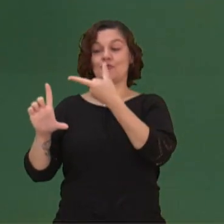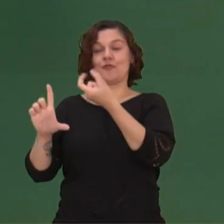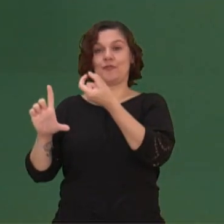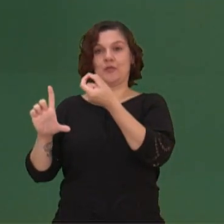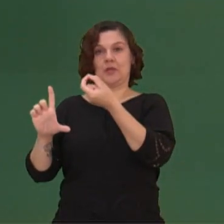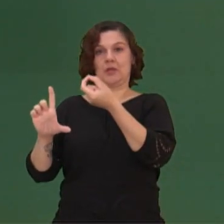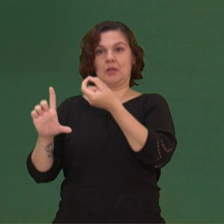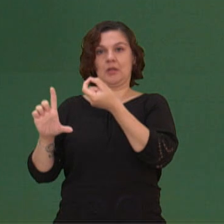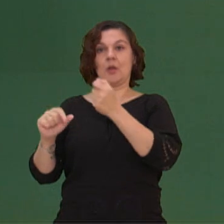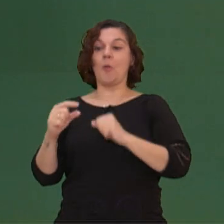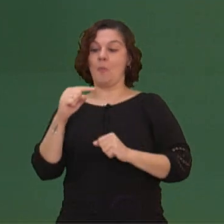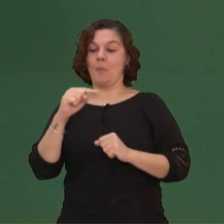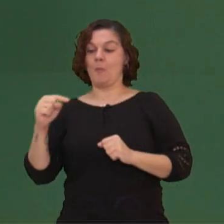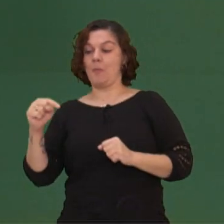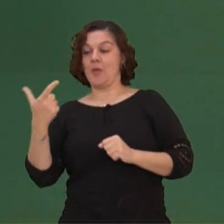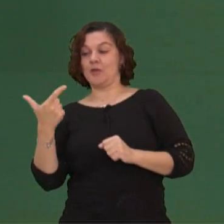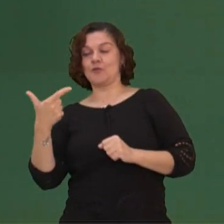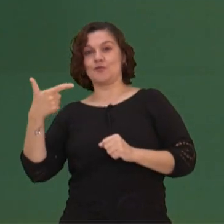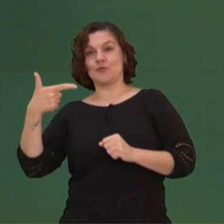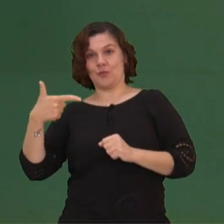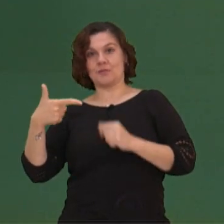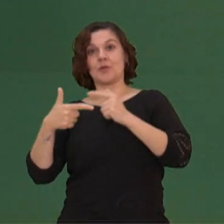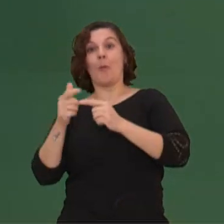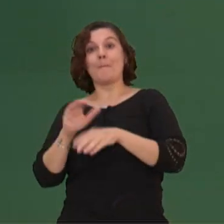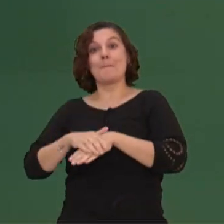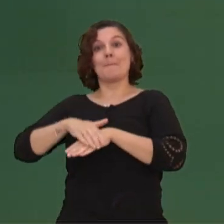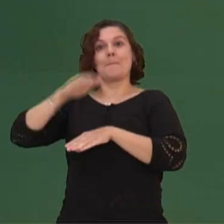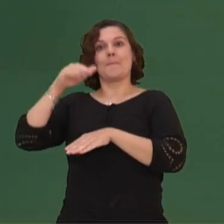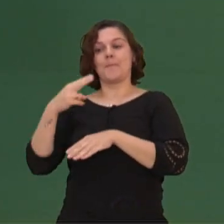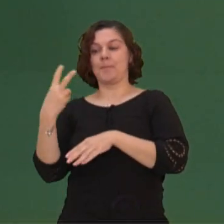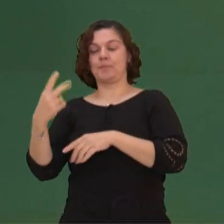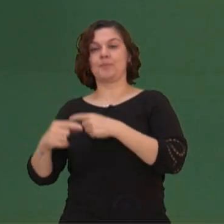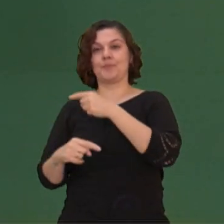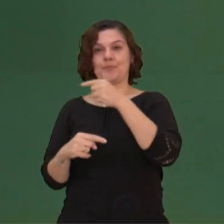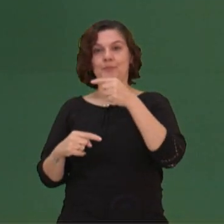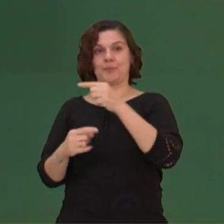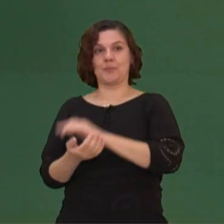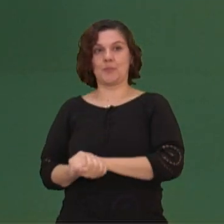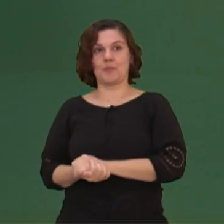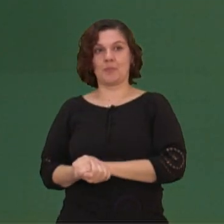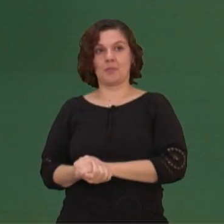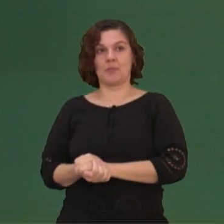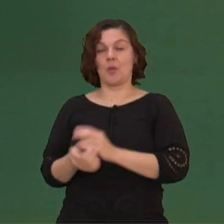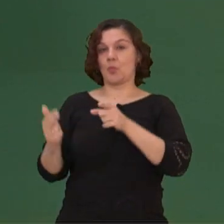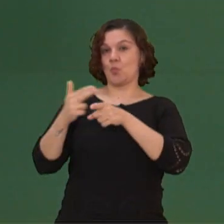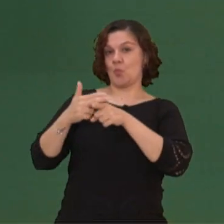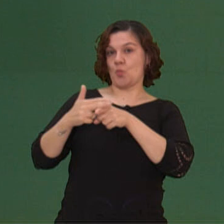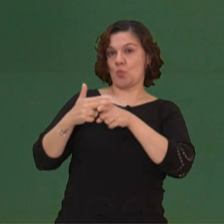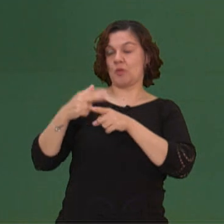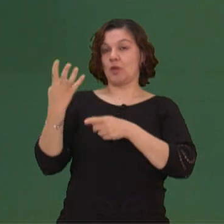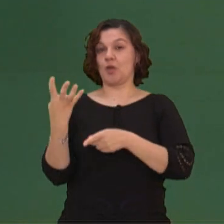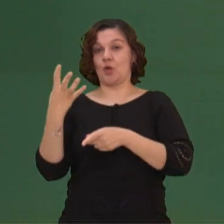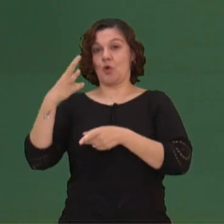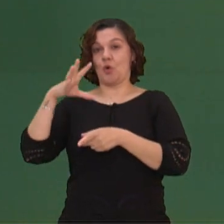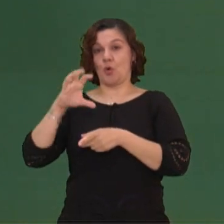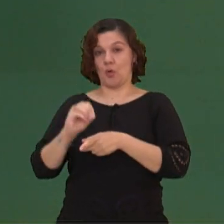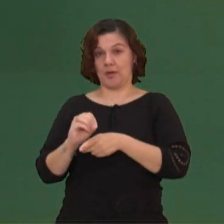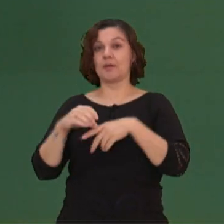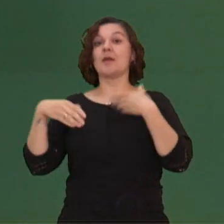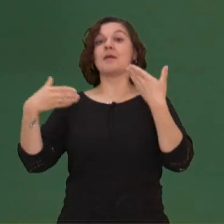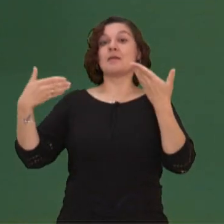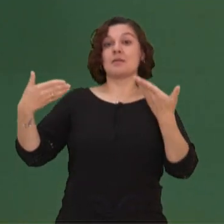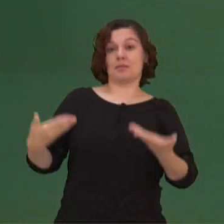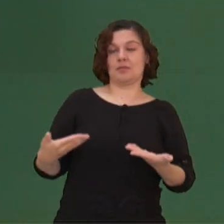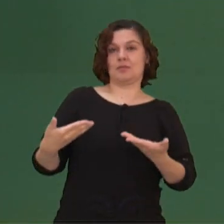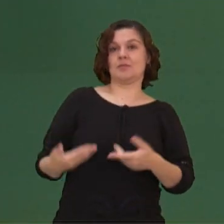2 elétrons. Então, 22 elétrons. Quantos nêutrons? Massa 40. A massa é próton mais